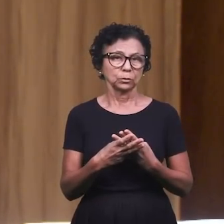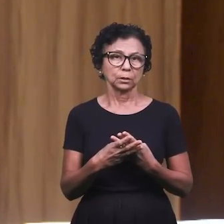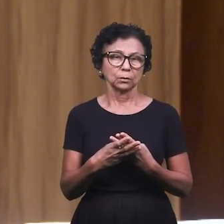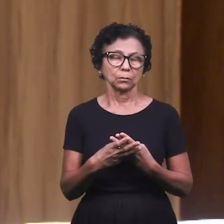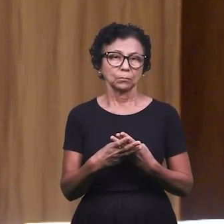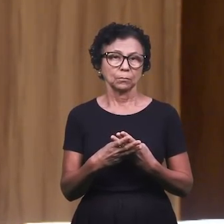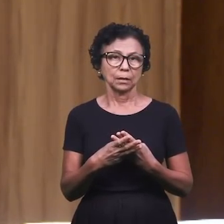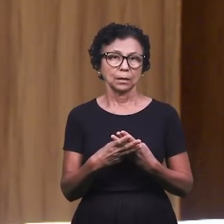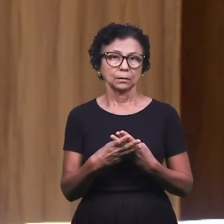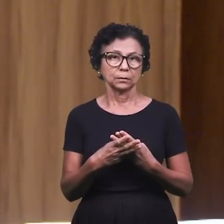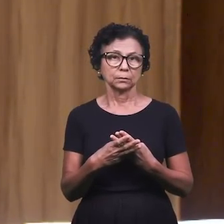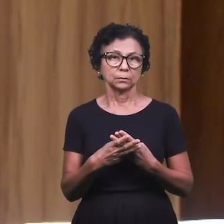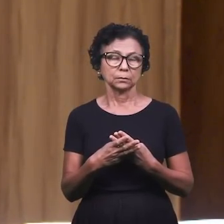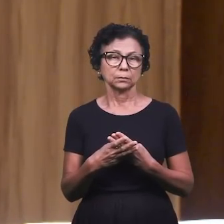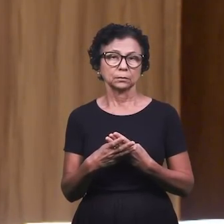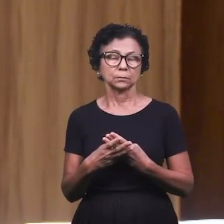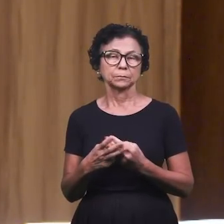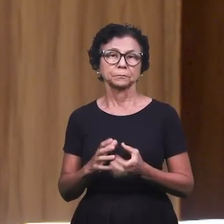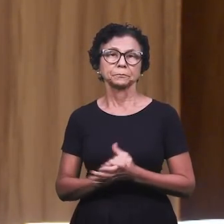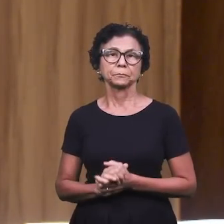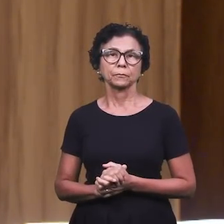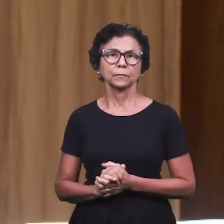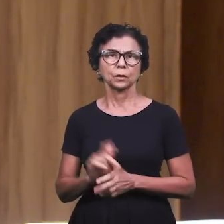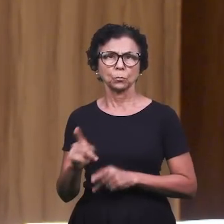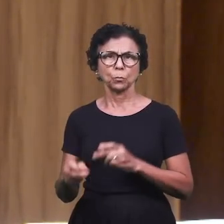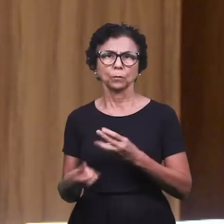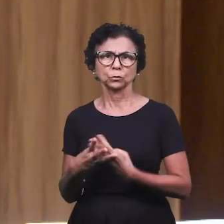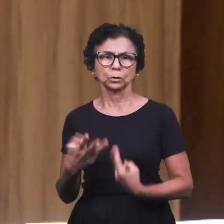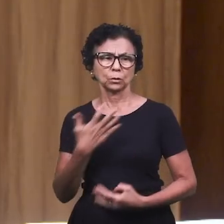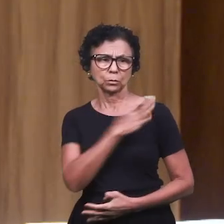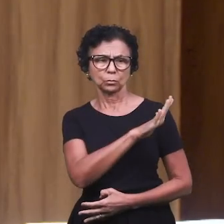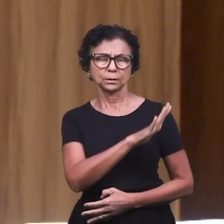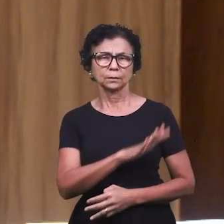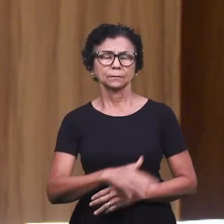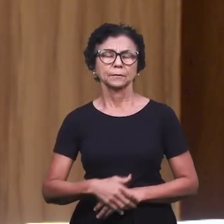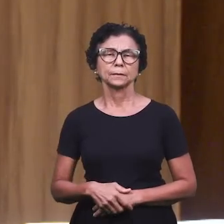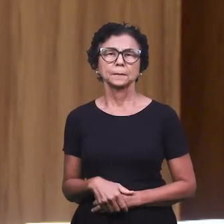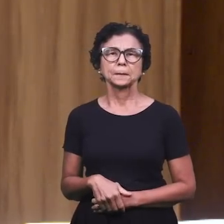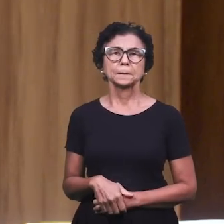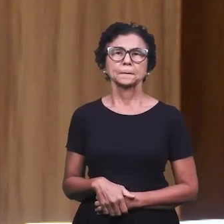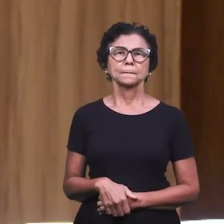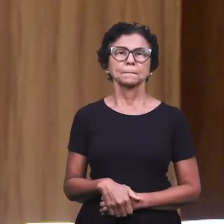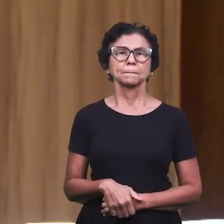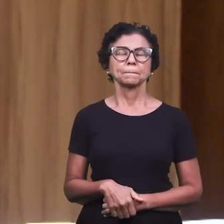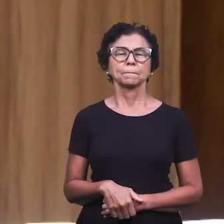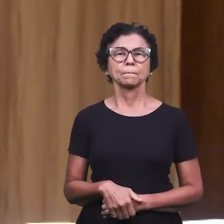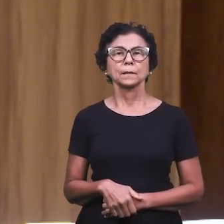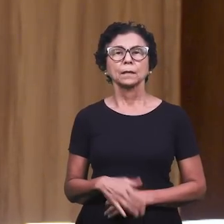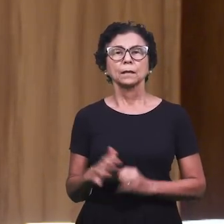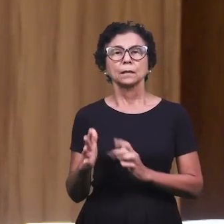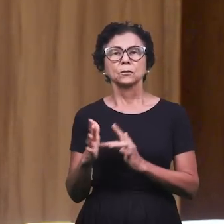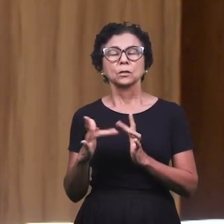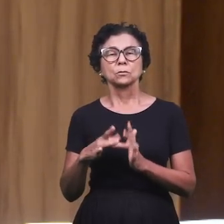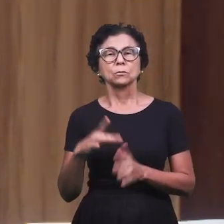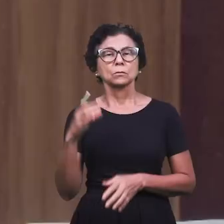Jesus deu uma palavra para ele: segue-me. Vai ver aqui, ele é um texto interessante aqui em Mateus